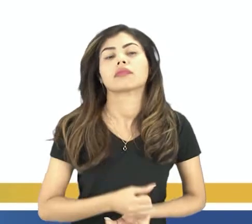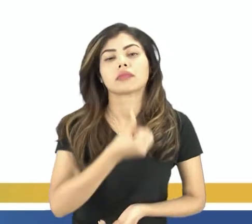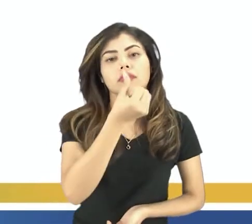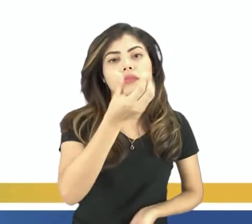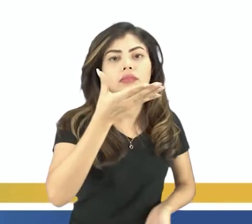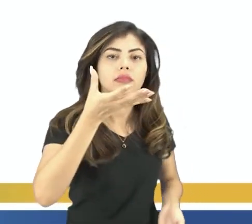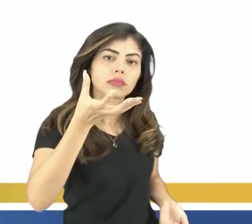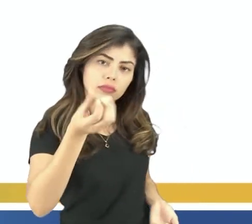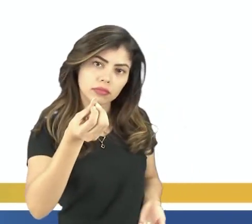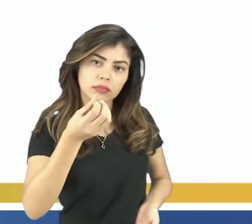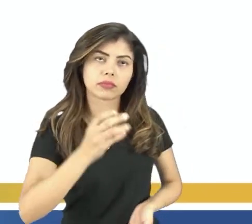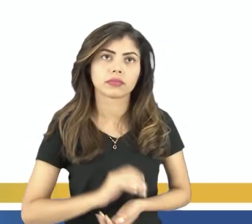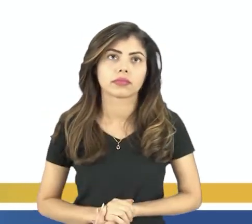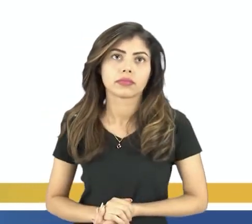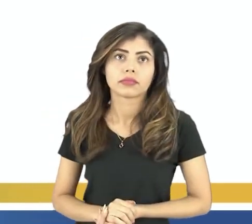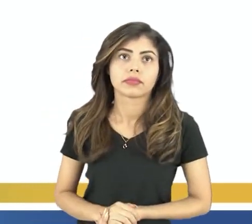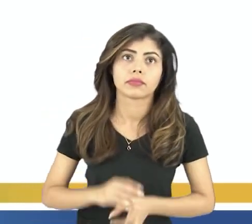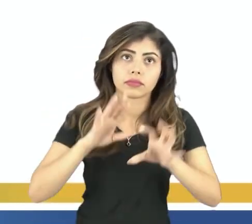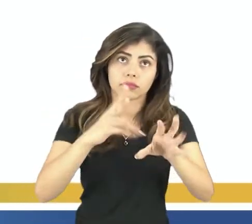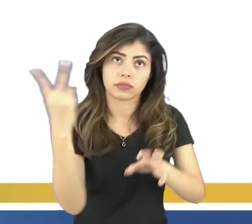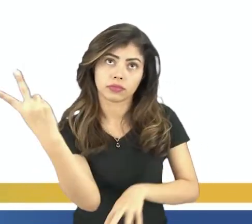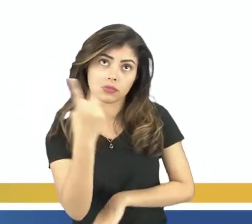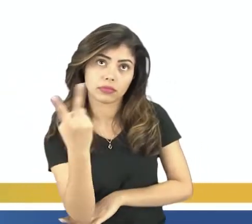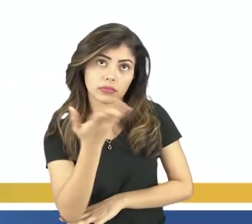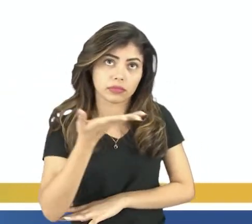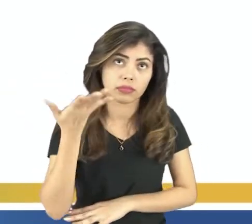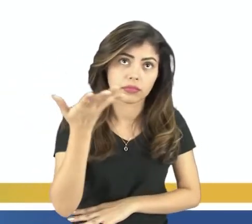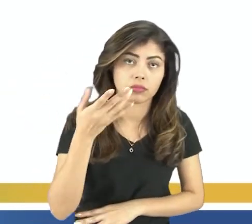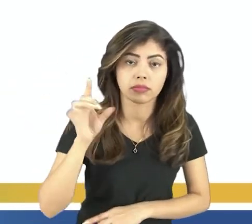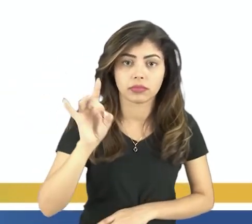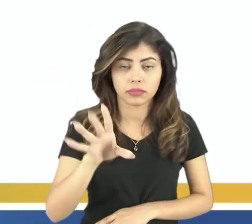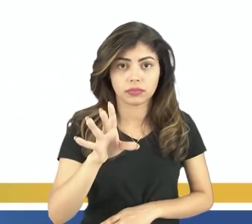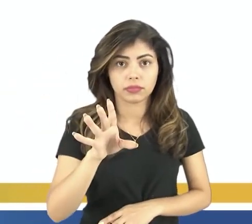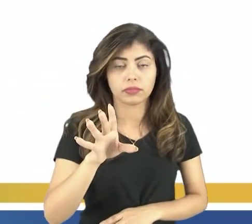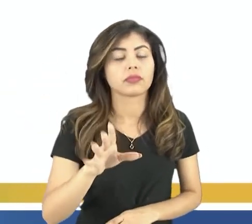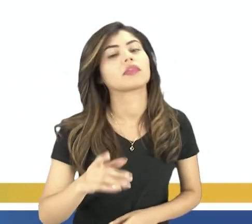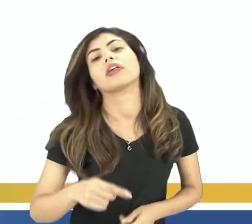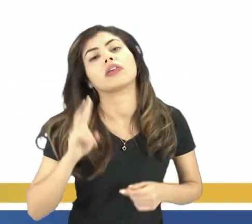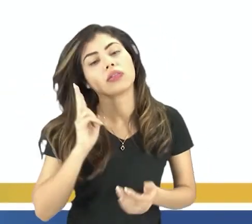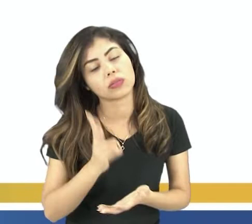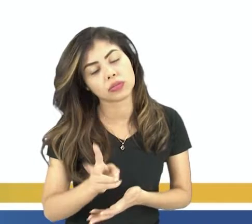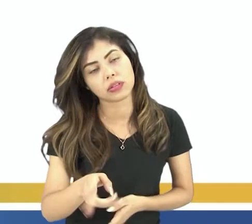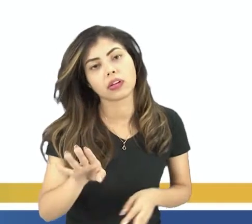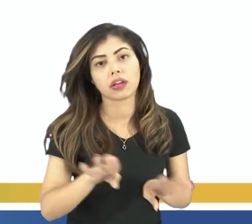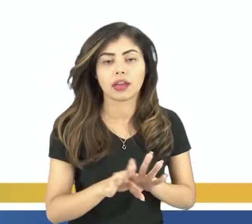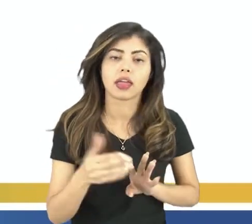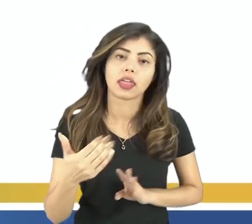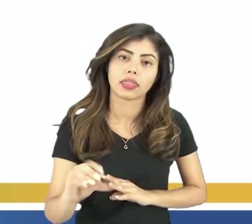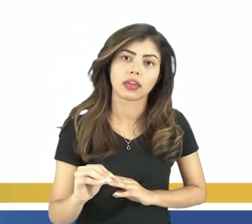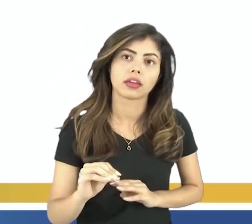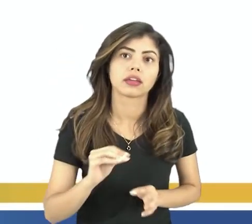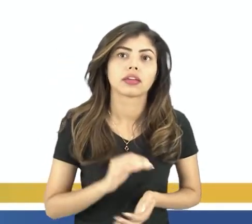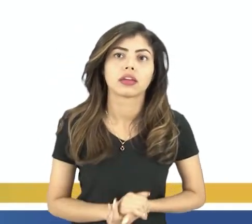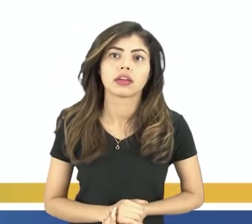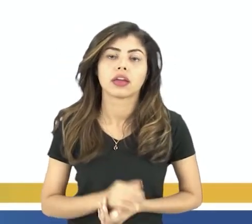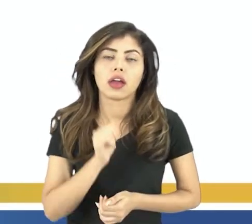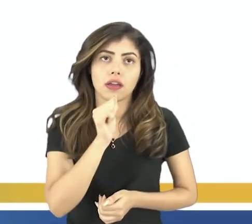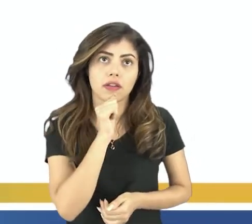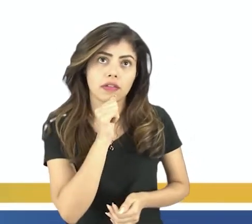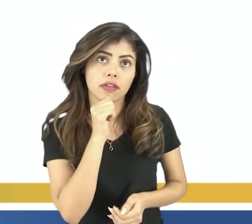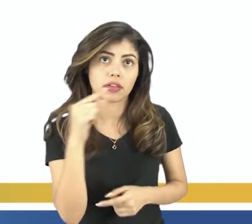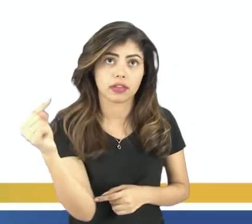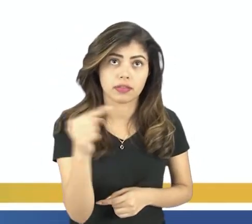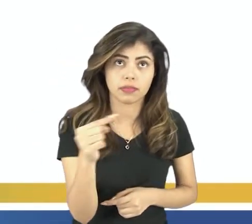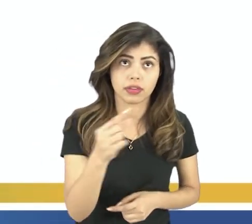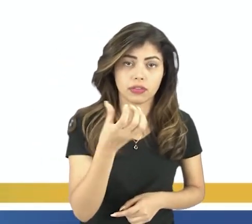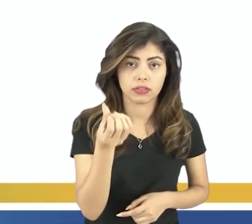de 160. Aquelas duas bases 10 que estão com expoente, você conserva essa base, o valor 10, e aí a gente vai ter